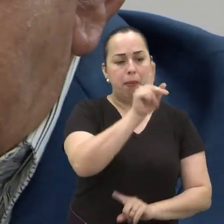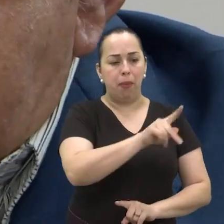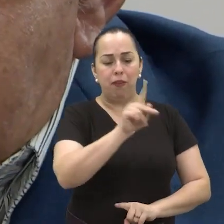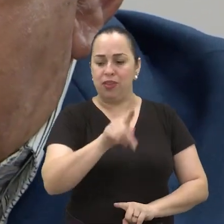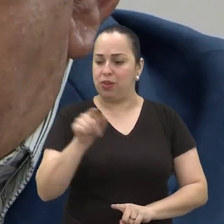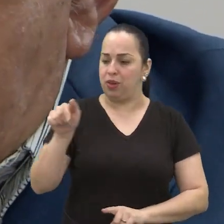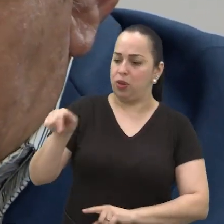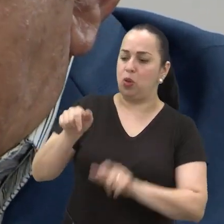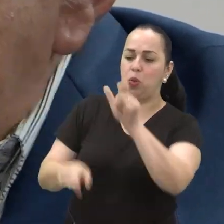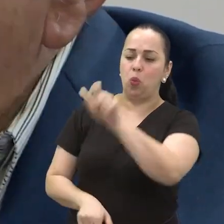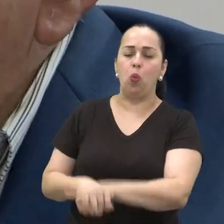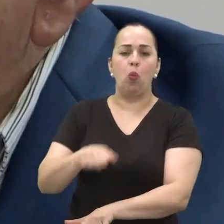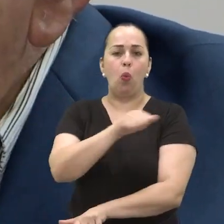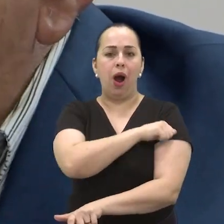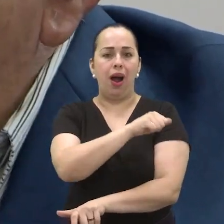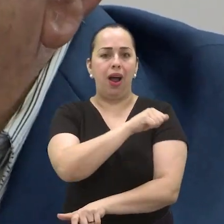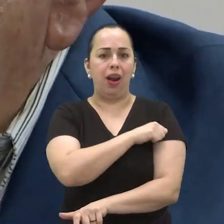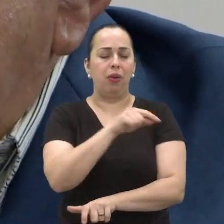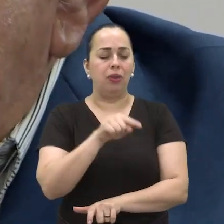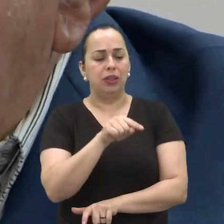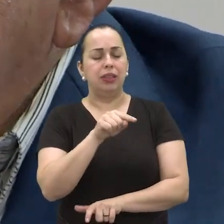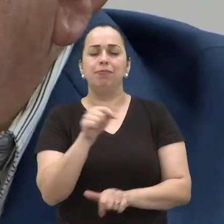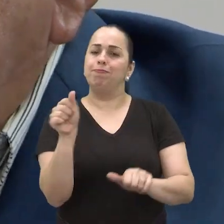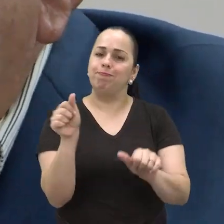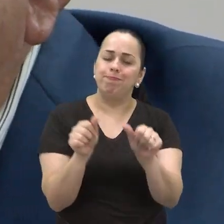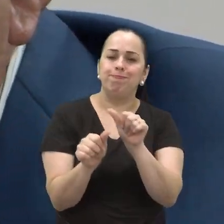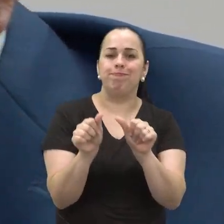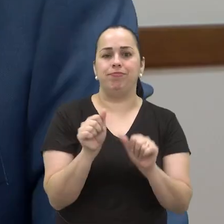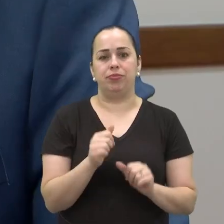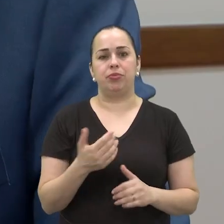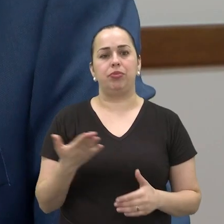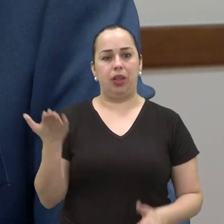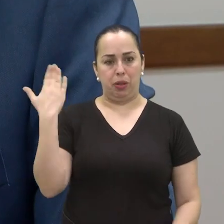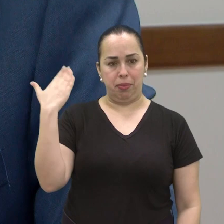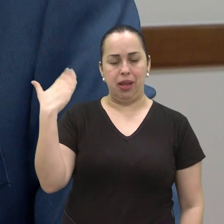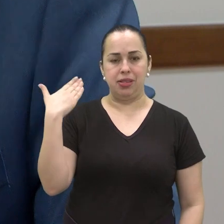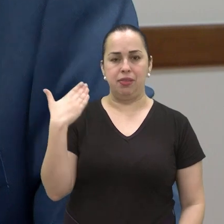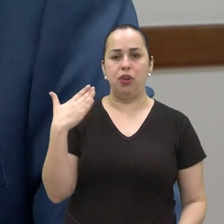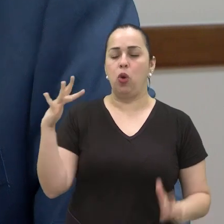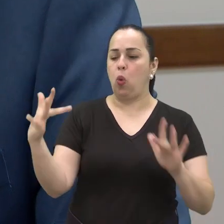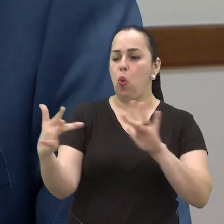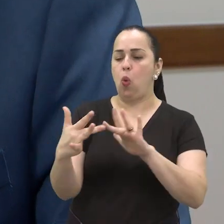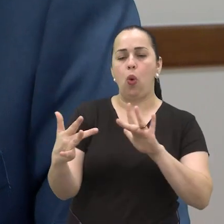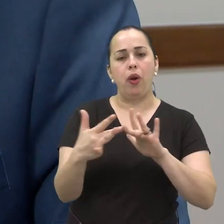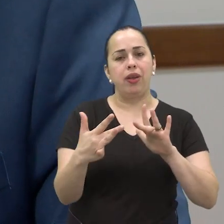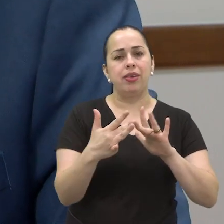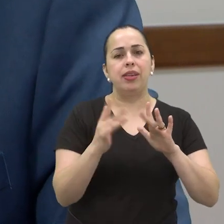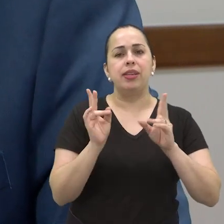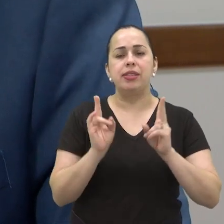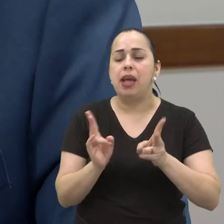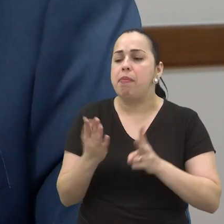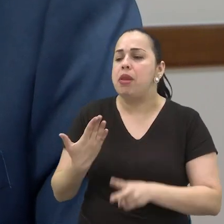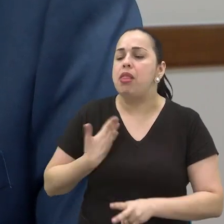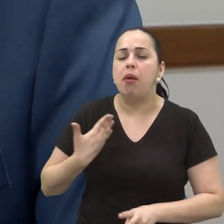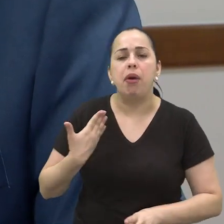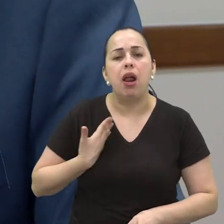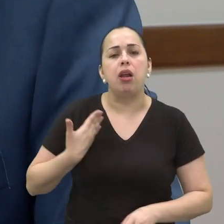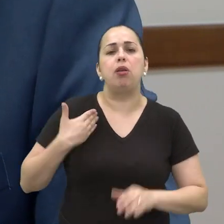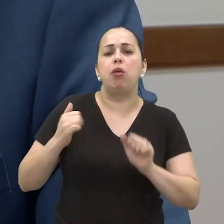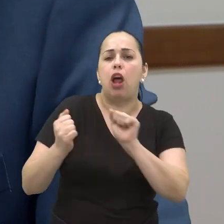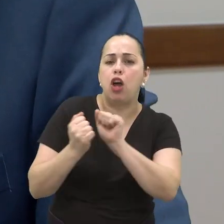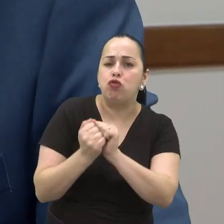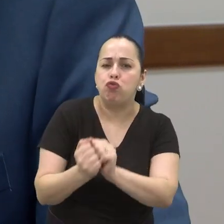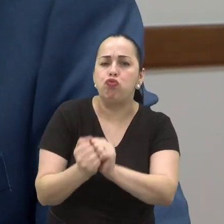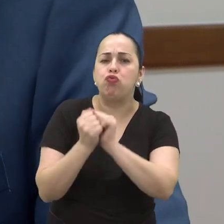vendo o vínculo entre professores e alunos, o valor da profissão. E a gente então trabalhava com todos eles e procurava sempre